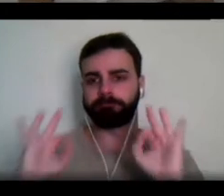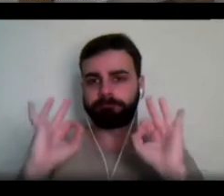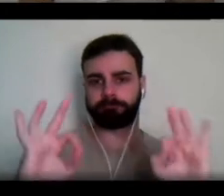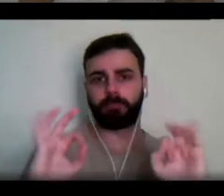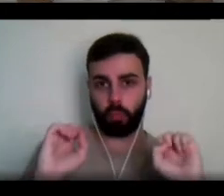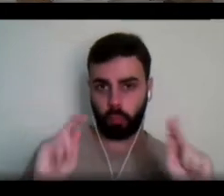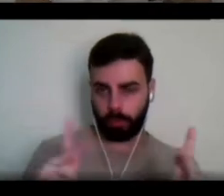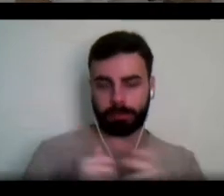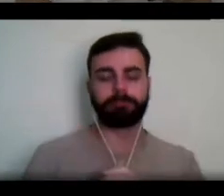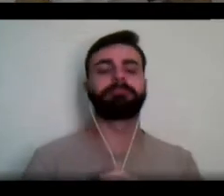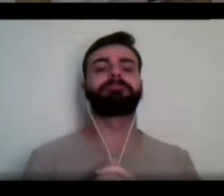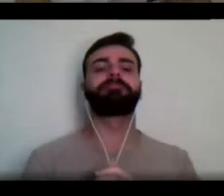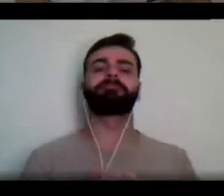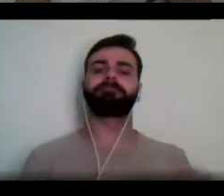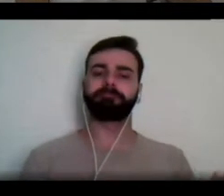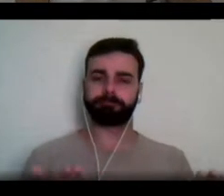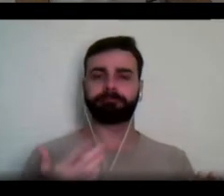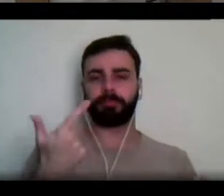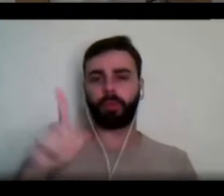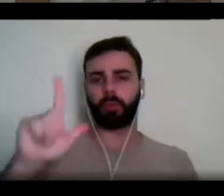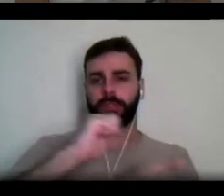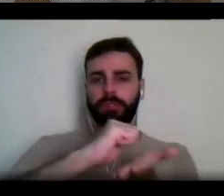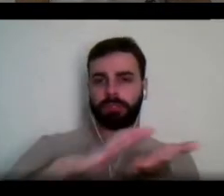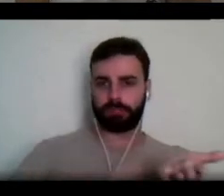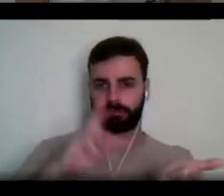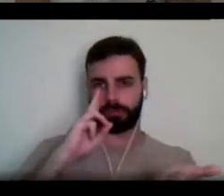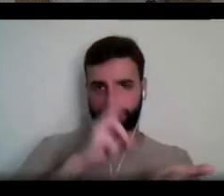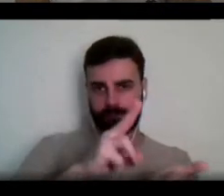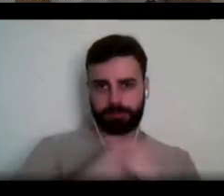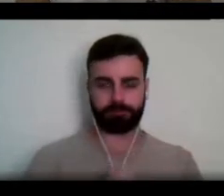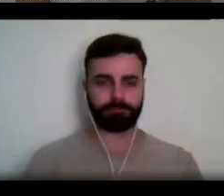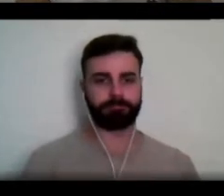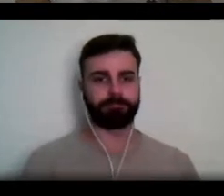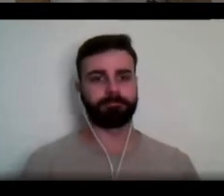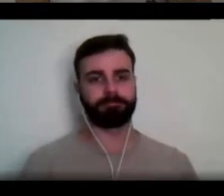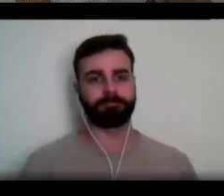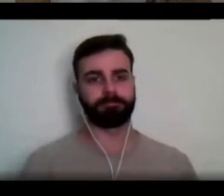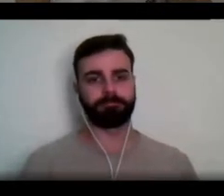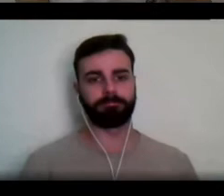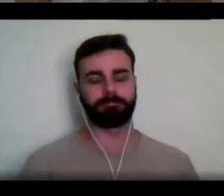Tá. O próximo exercício